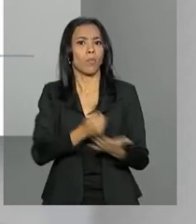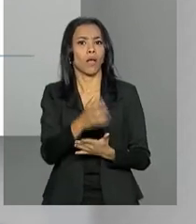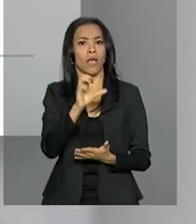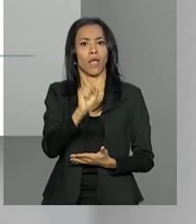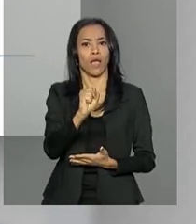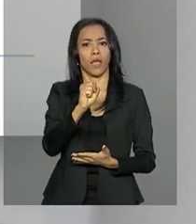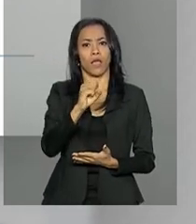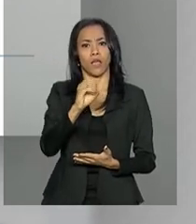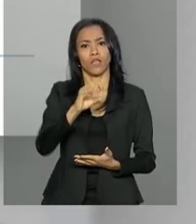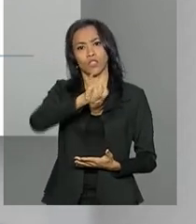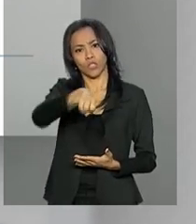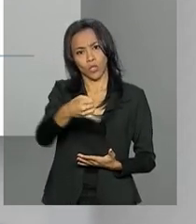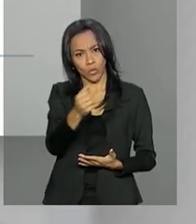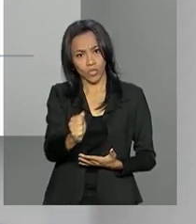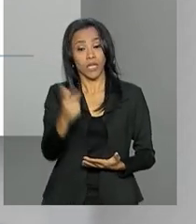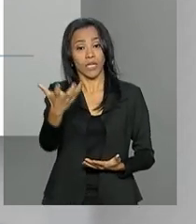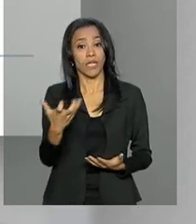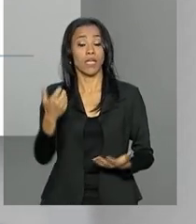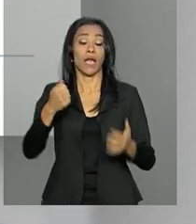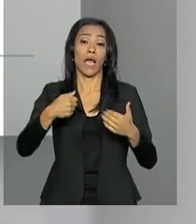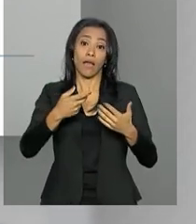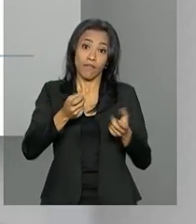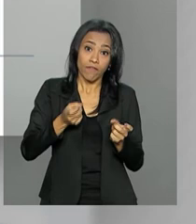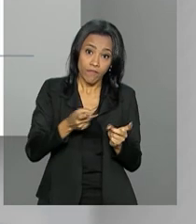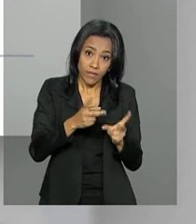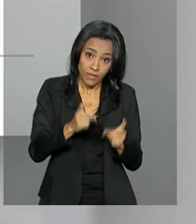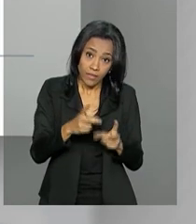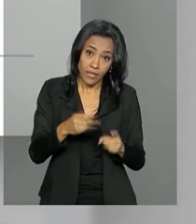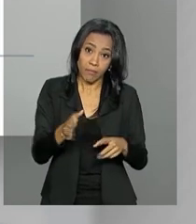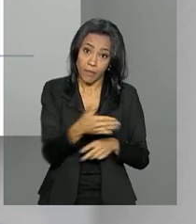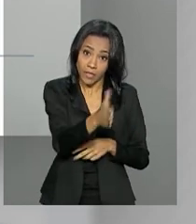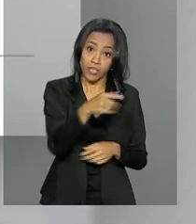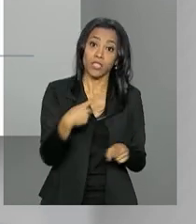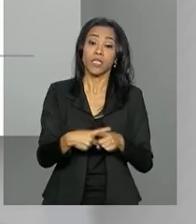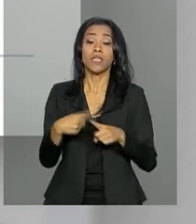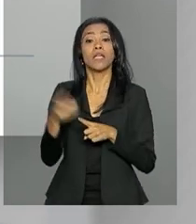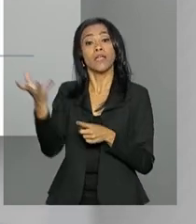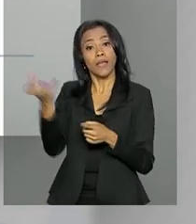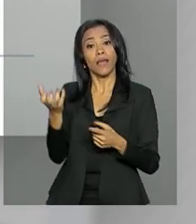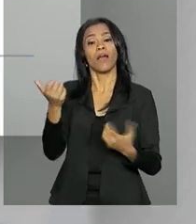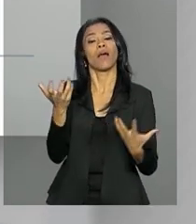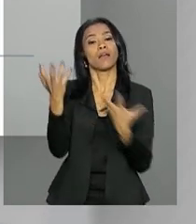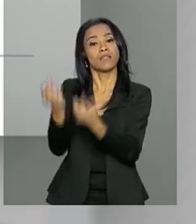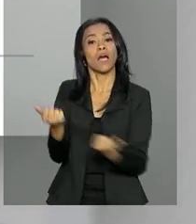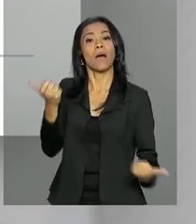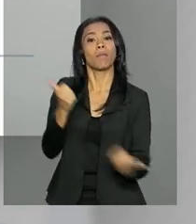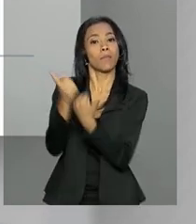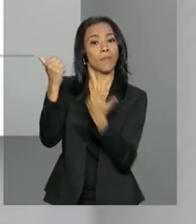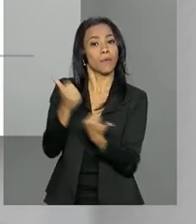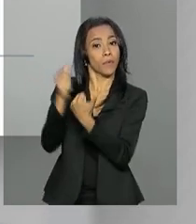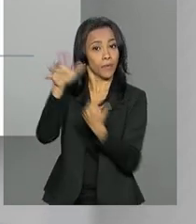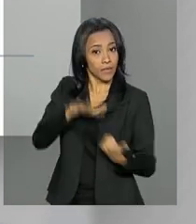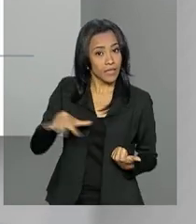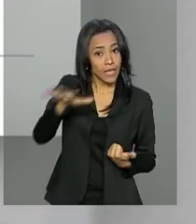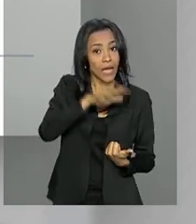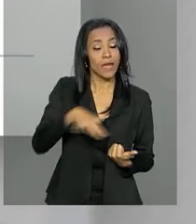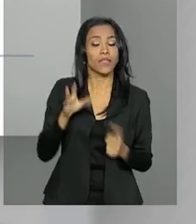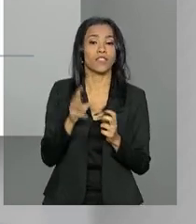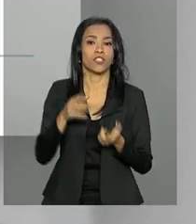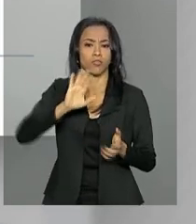para venda de pescados convite não quer ainda receber cooperação na área de produção e comercialização